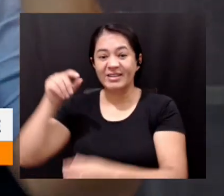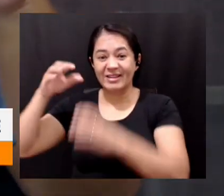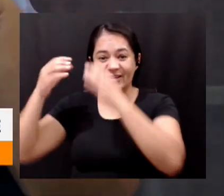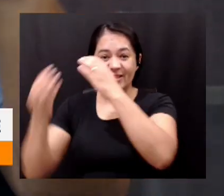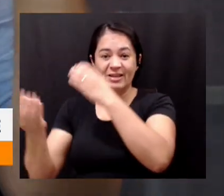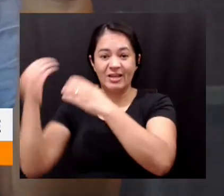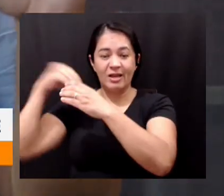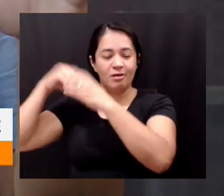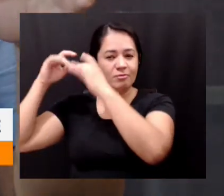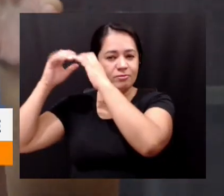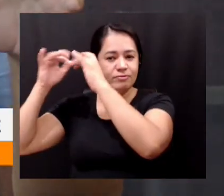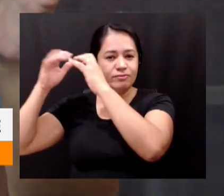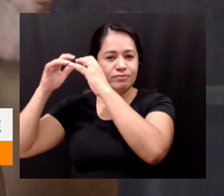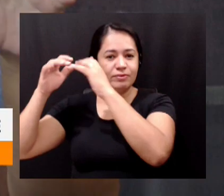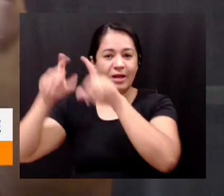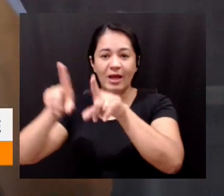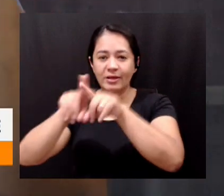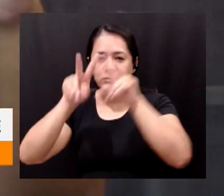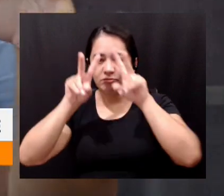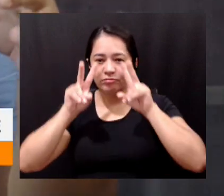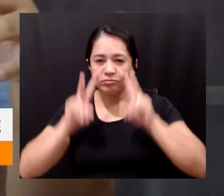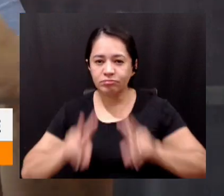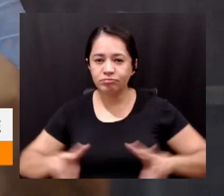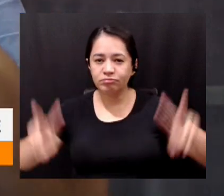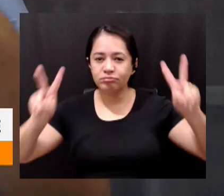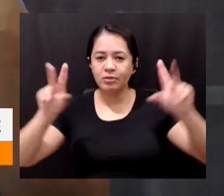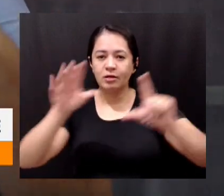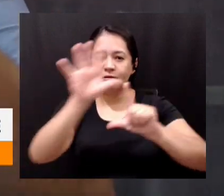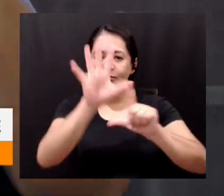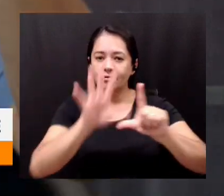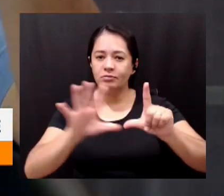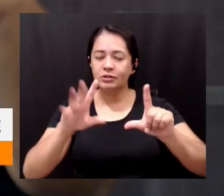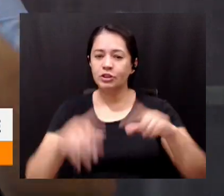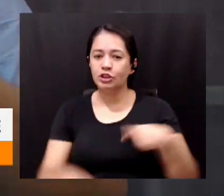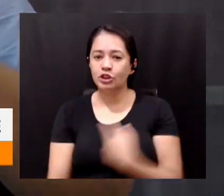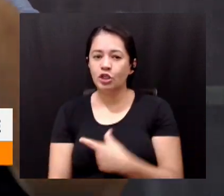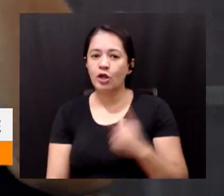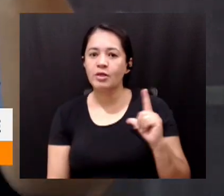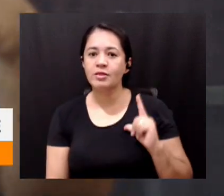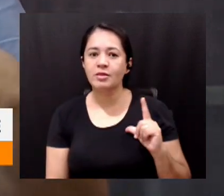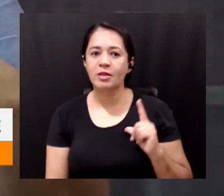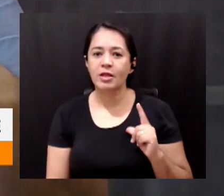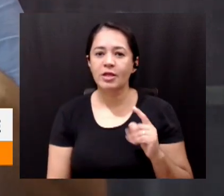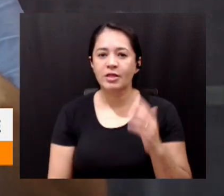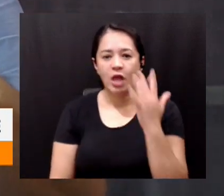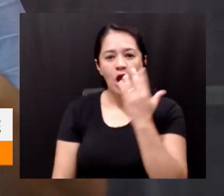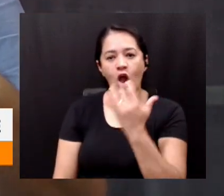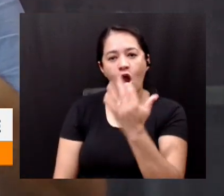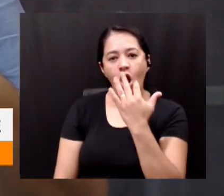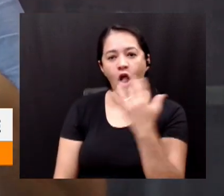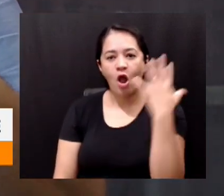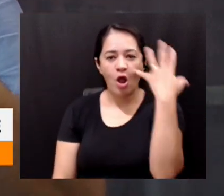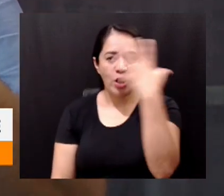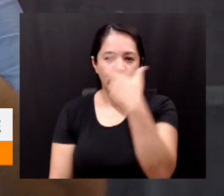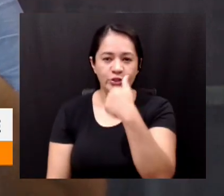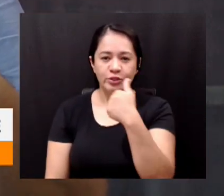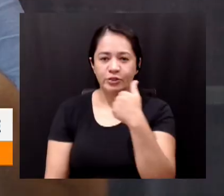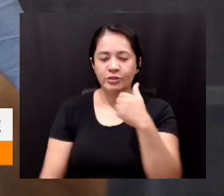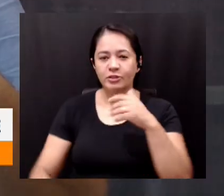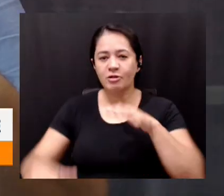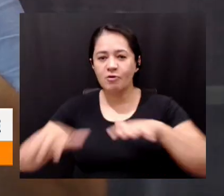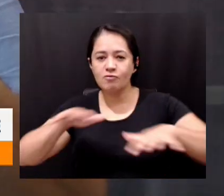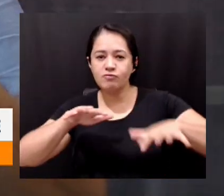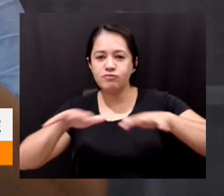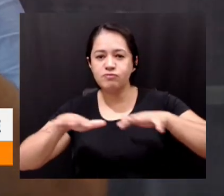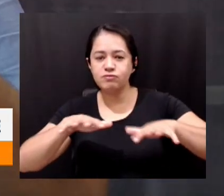as visualizações, assim, das plataformas, né, que a gente vai ter cores bonitas e coisas se movimentando, no caso do cassino lá,